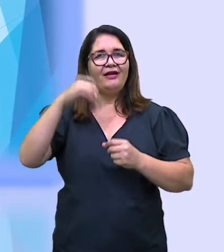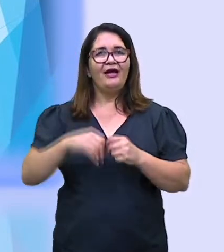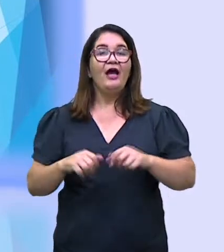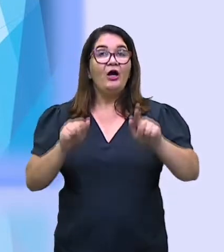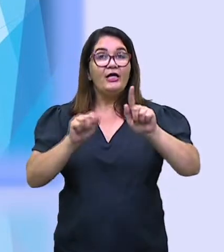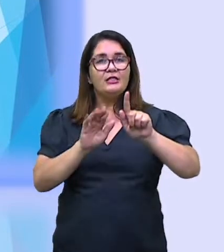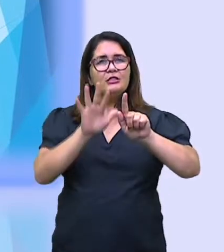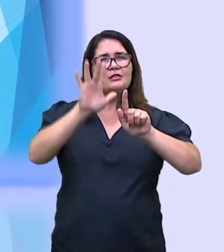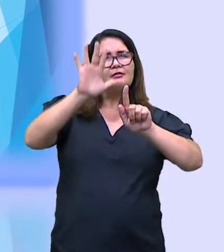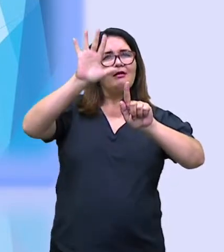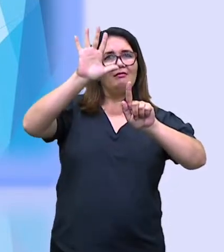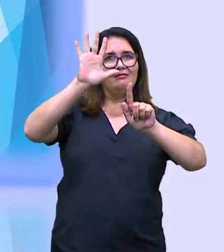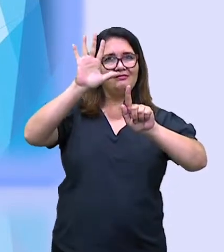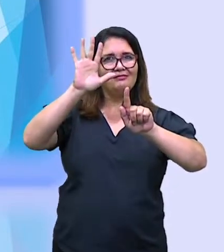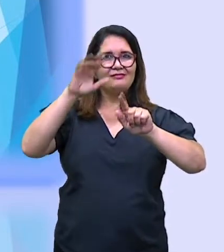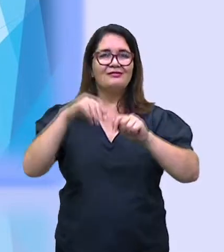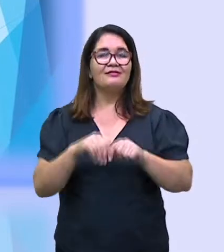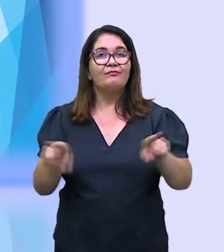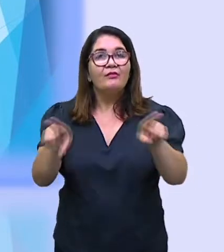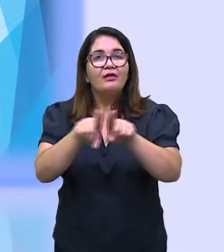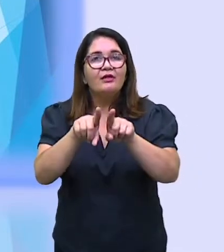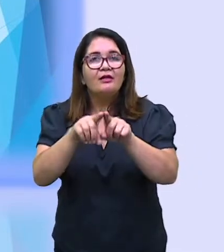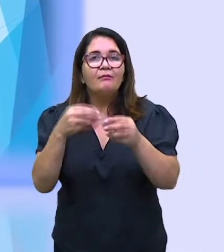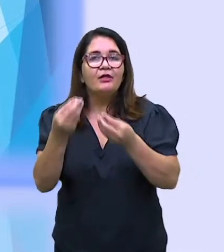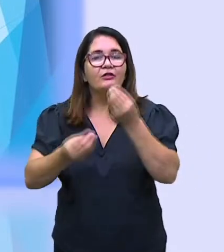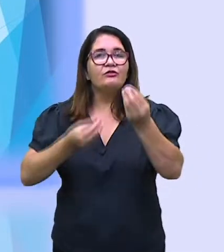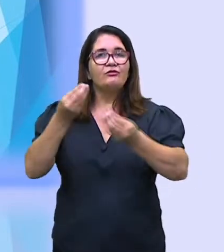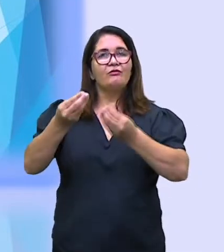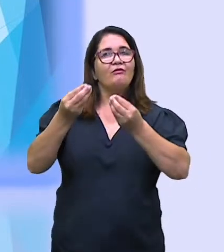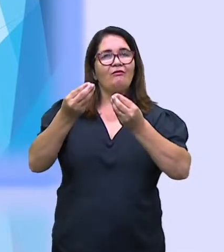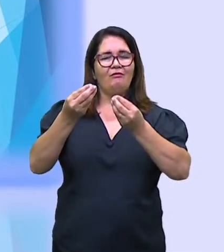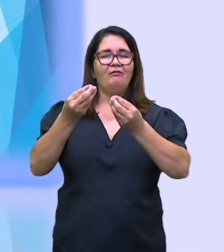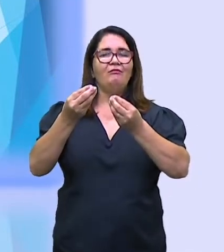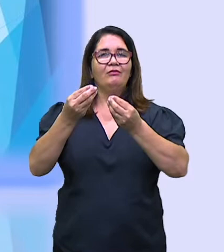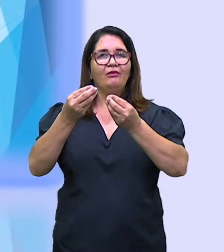da formação de diversas moléculas